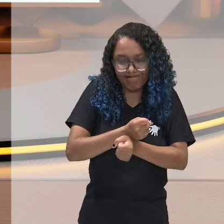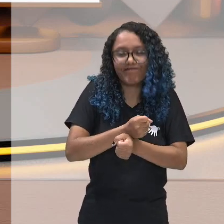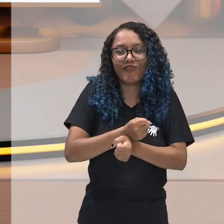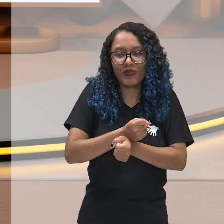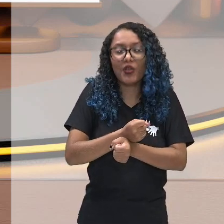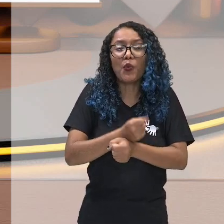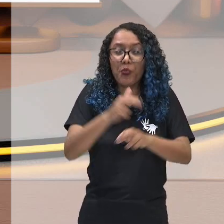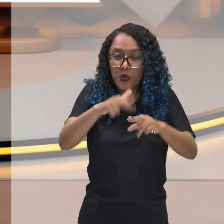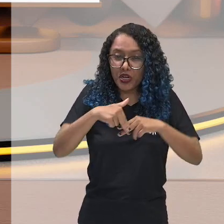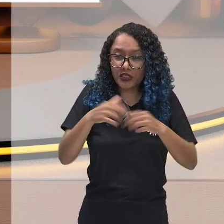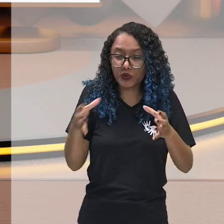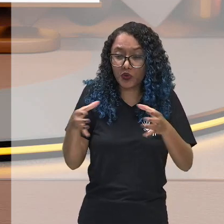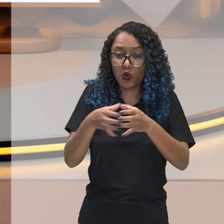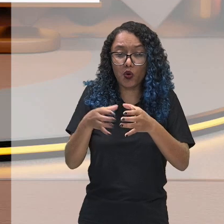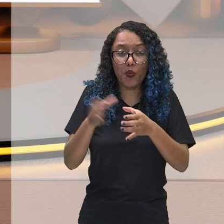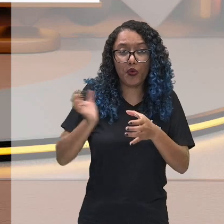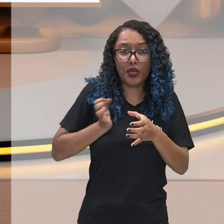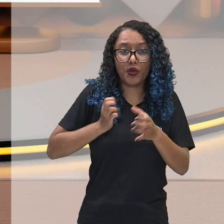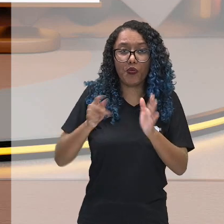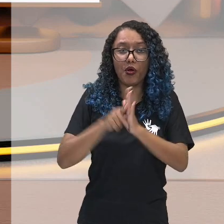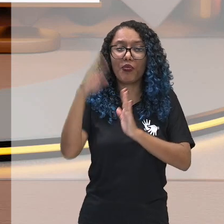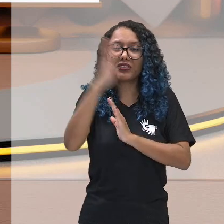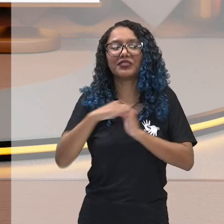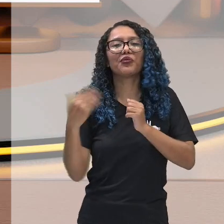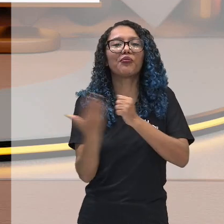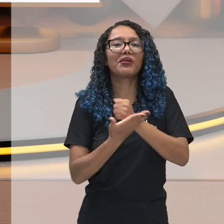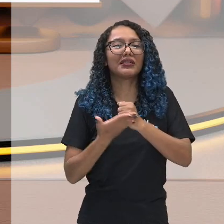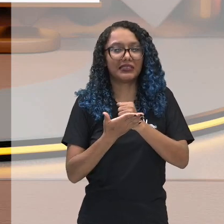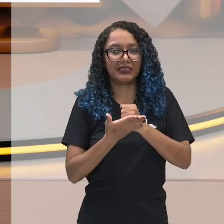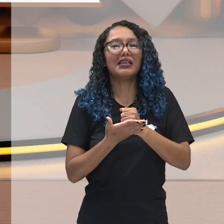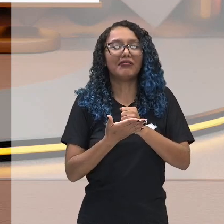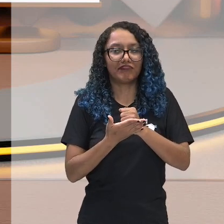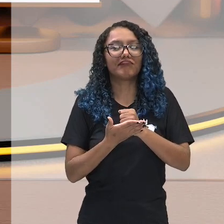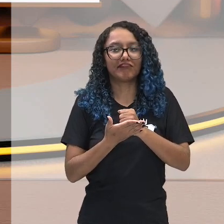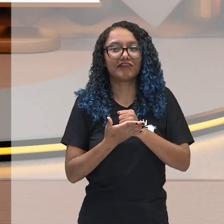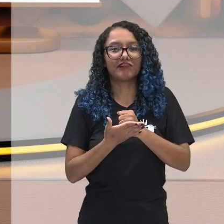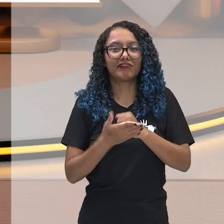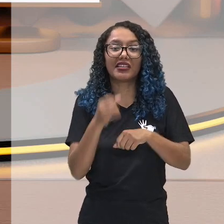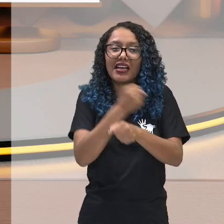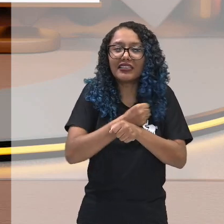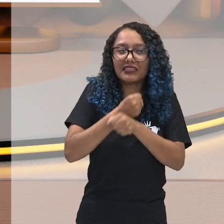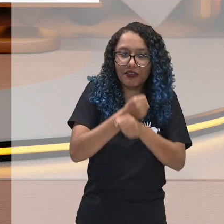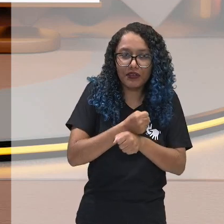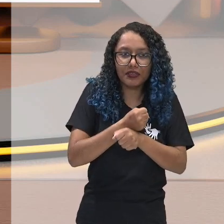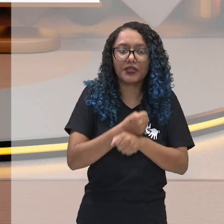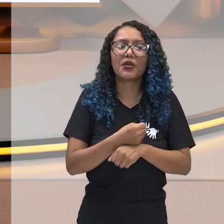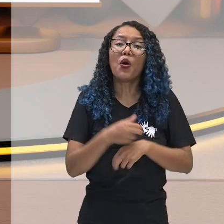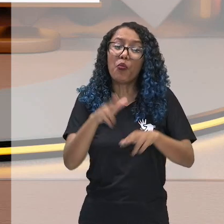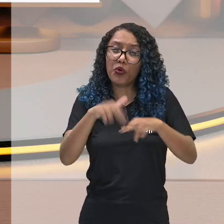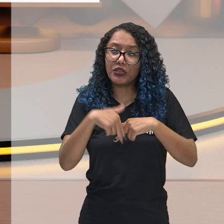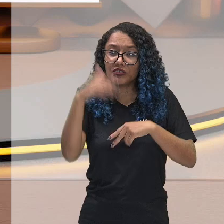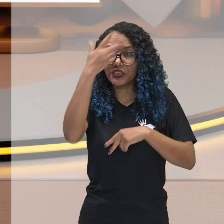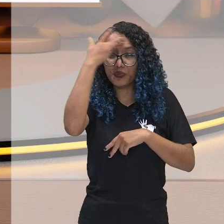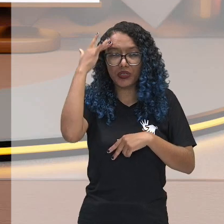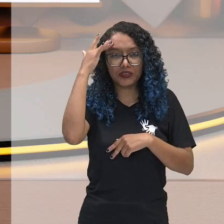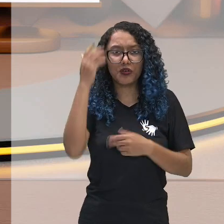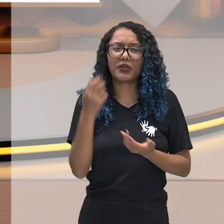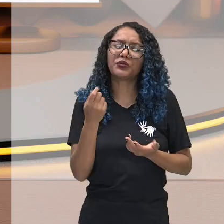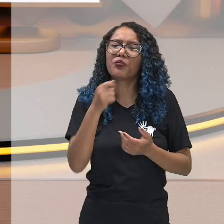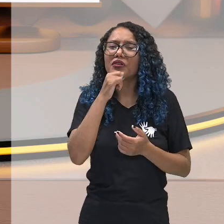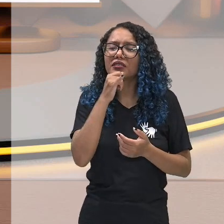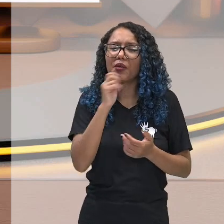elite brasileira, ela é pautada nisso. Por que, gente, que muitas pessoas não admitem pagar um salário mínimo e